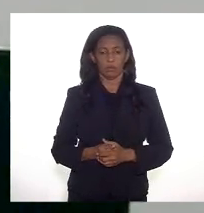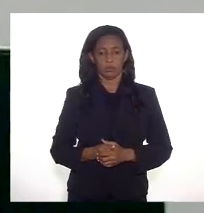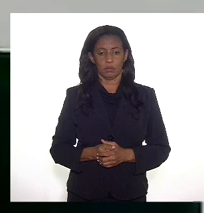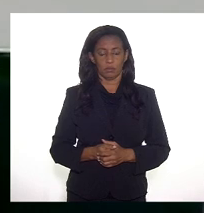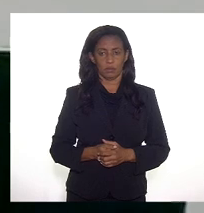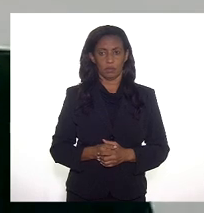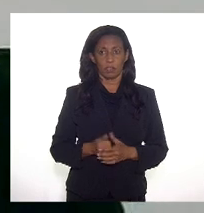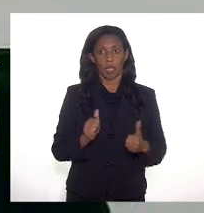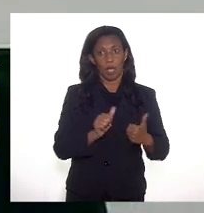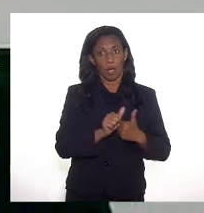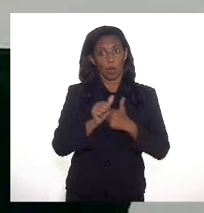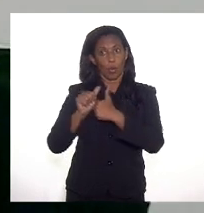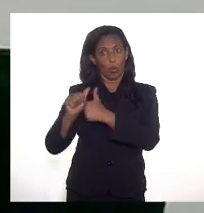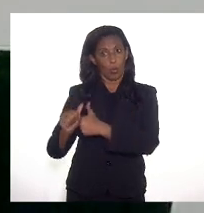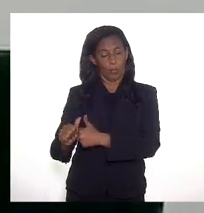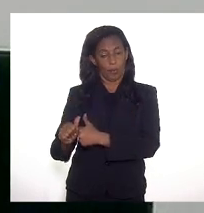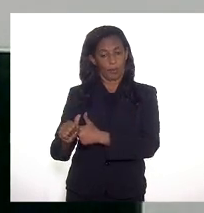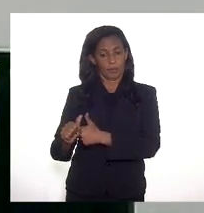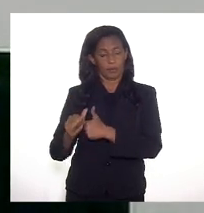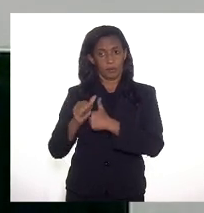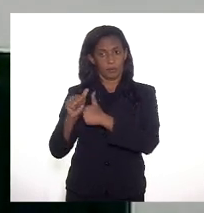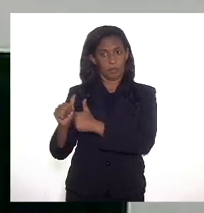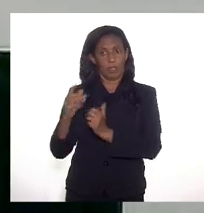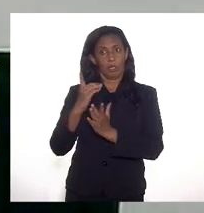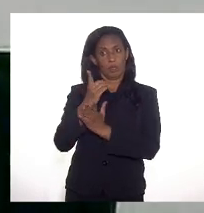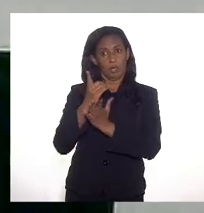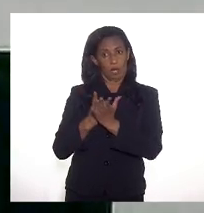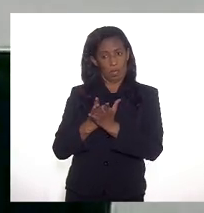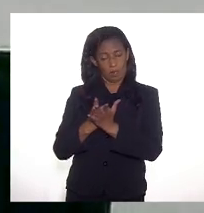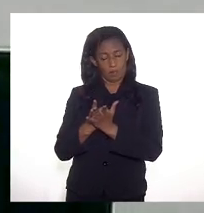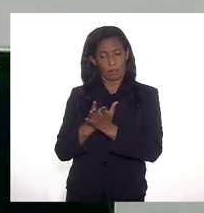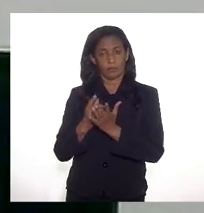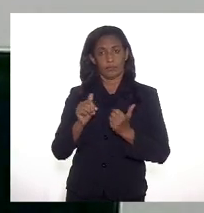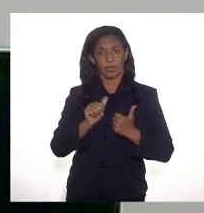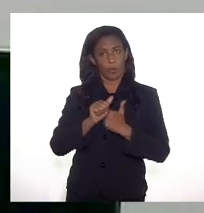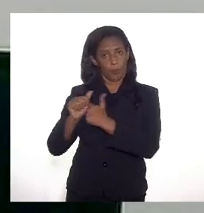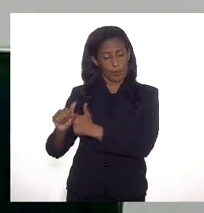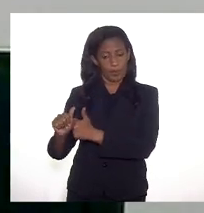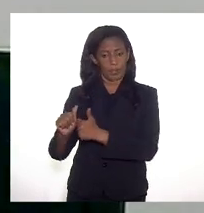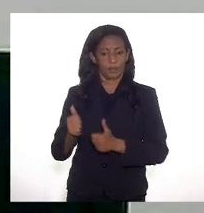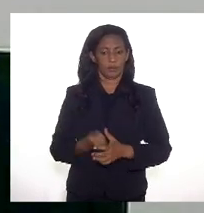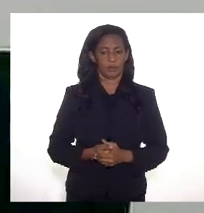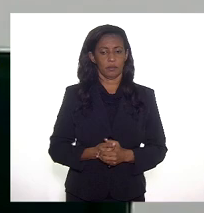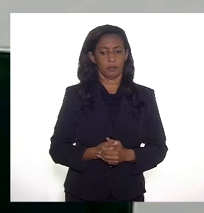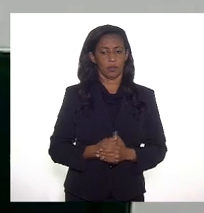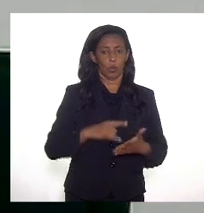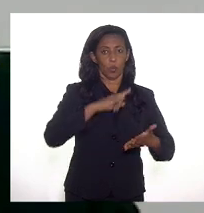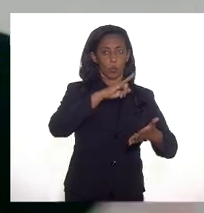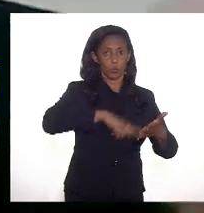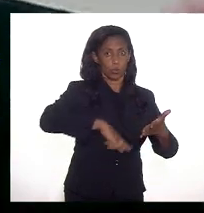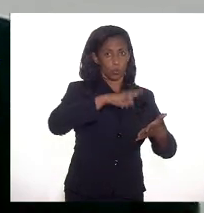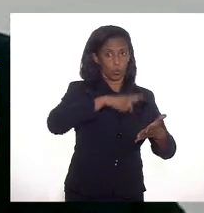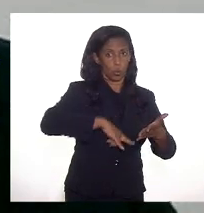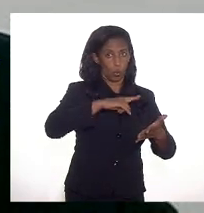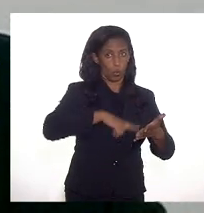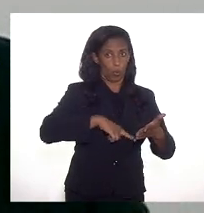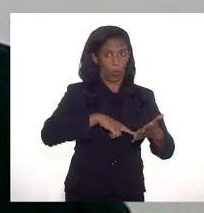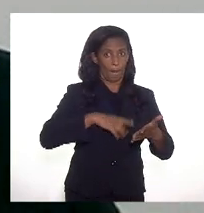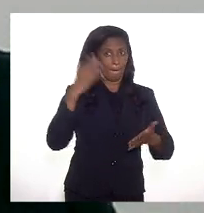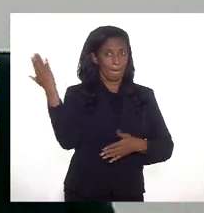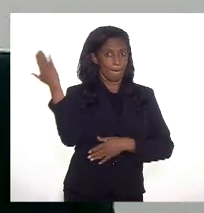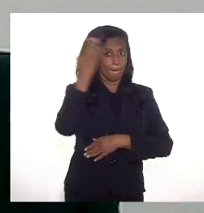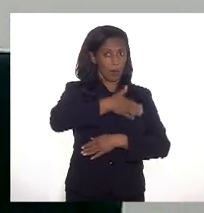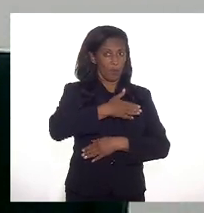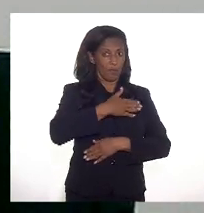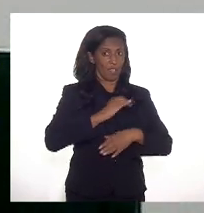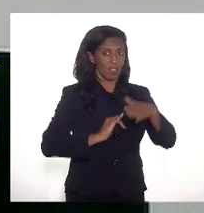seja acompanhado a proposição da declaração de utilidade pública seja acompanhada de um documento hábil a comprovar que a instituição